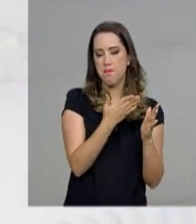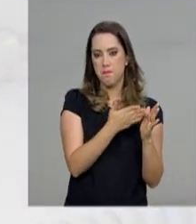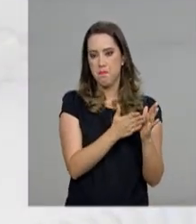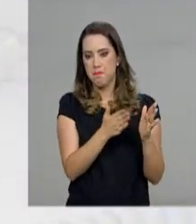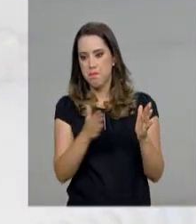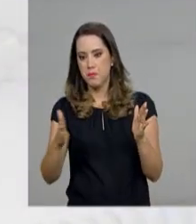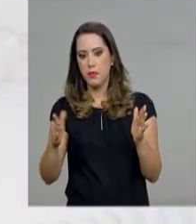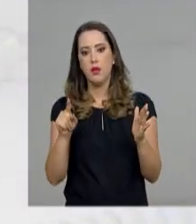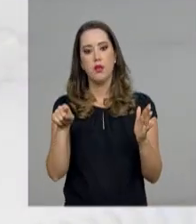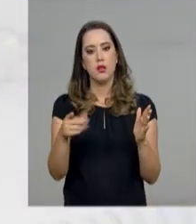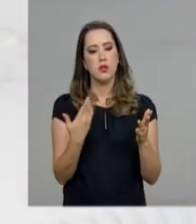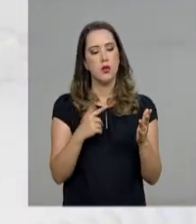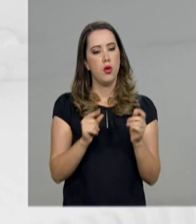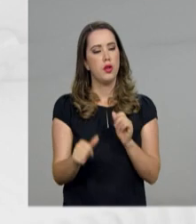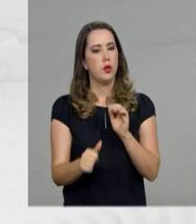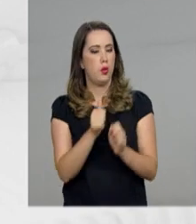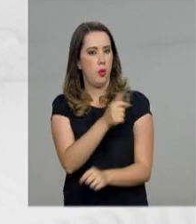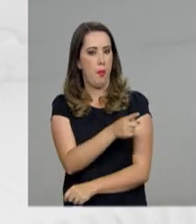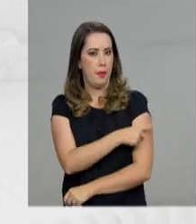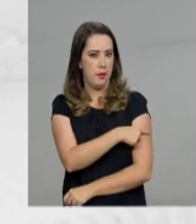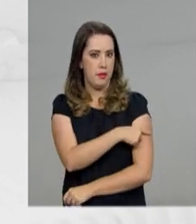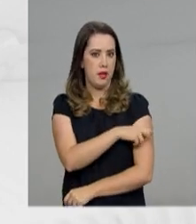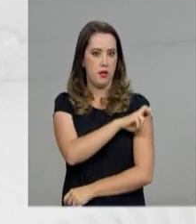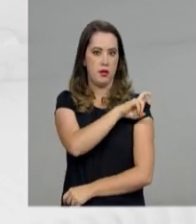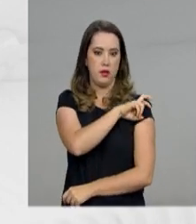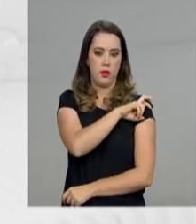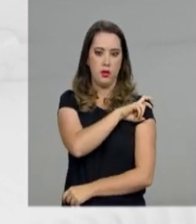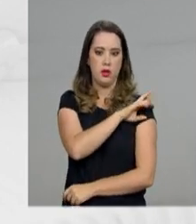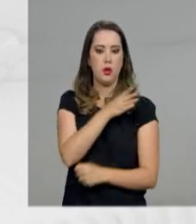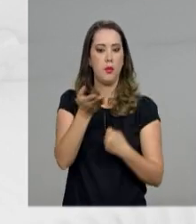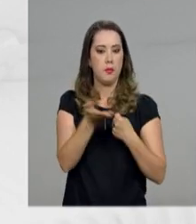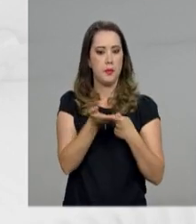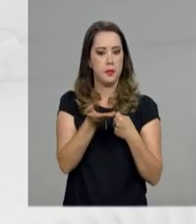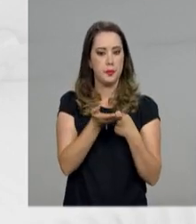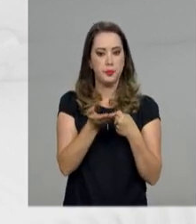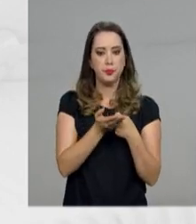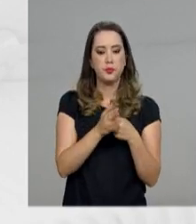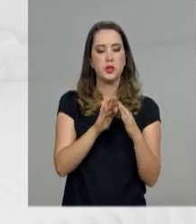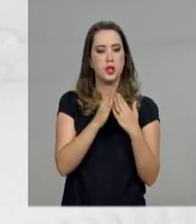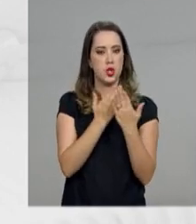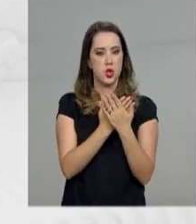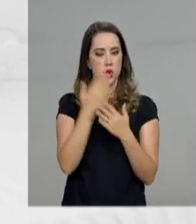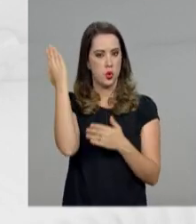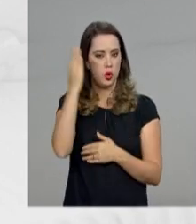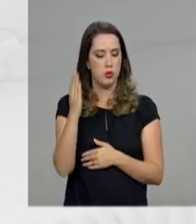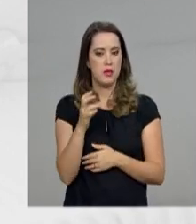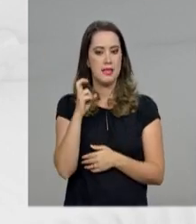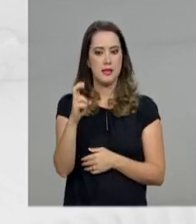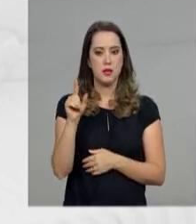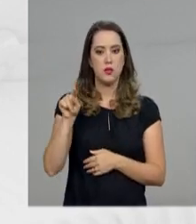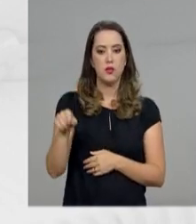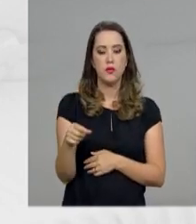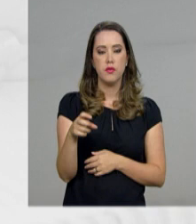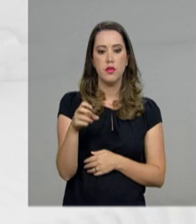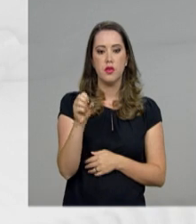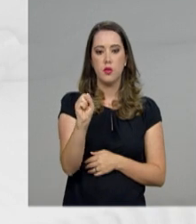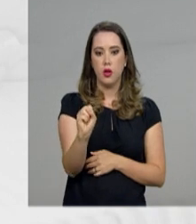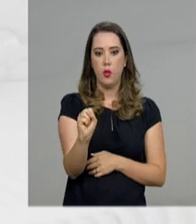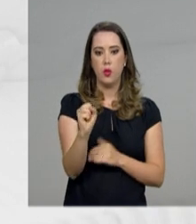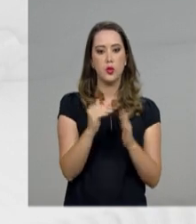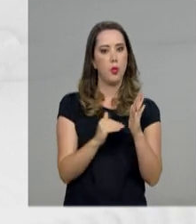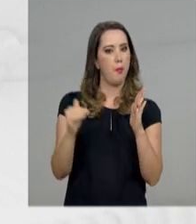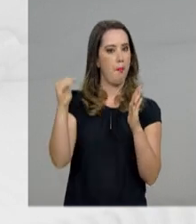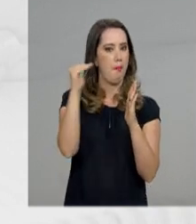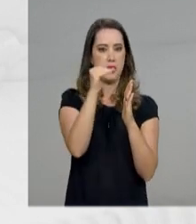ensino fundamental, entre o primeiro e o quinto ano, a média do IDEB das escolas brasileiras ficou em 5,8, acima da